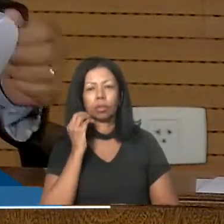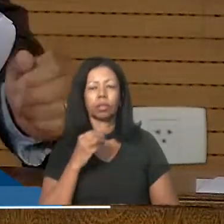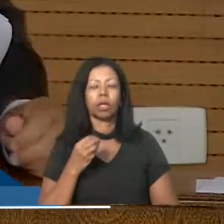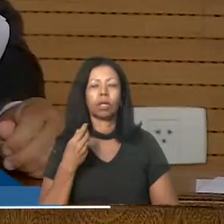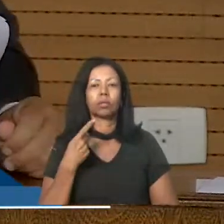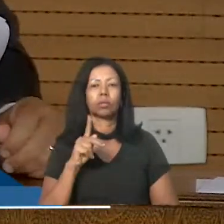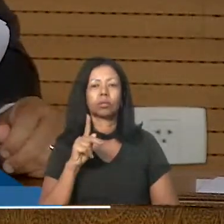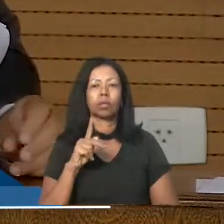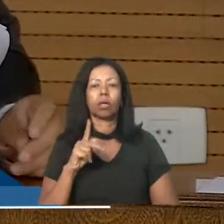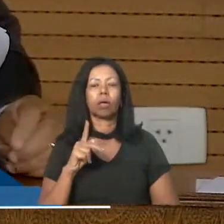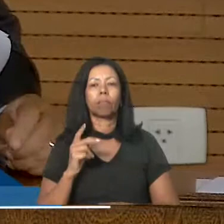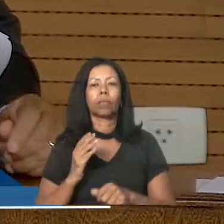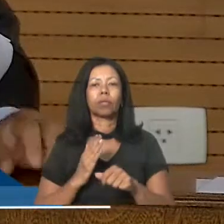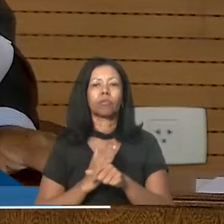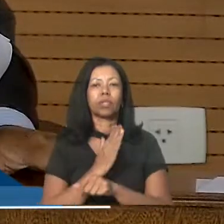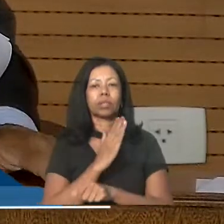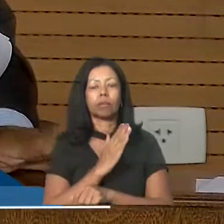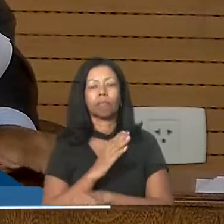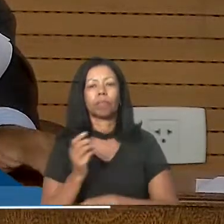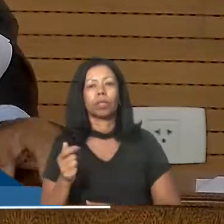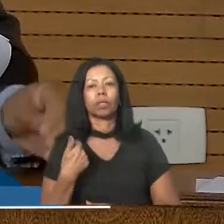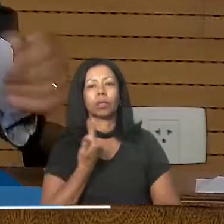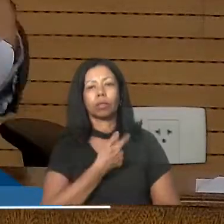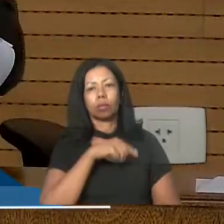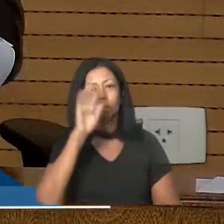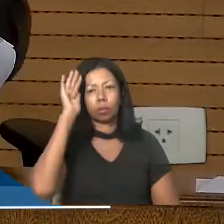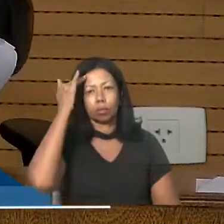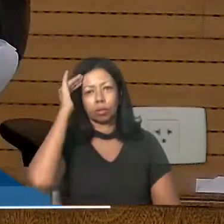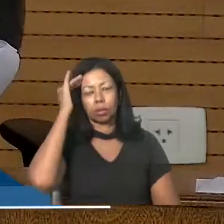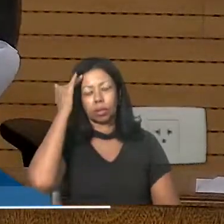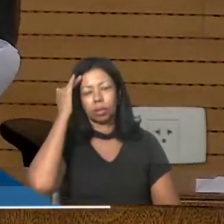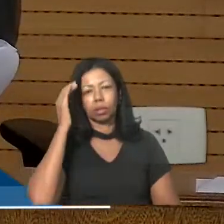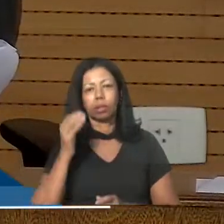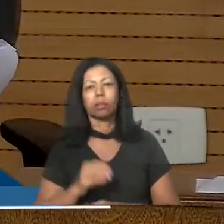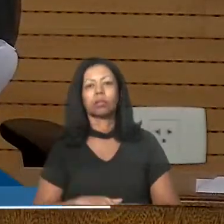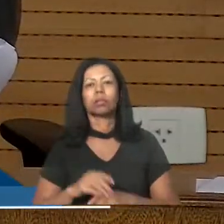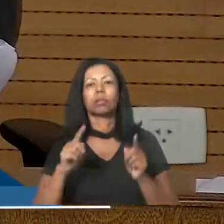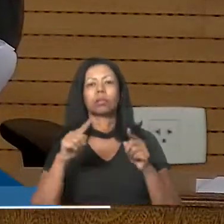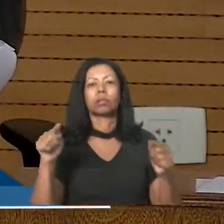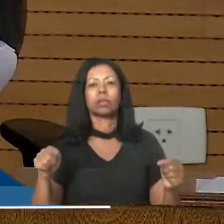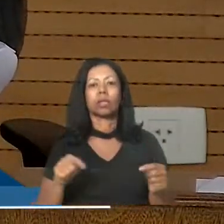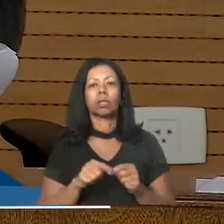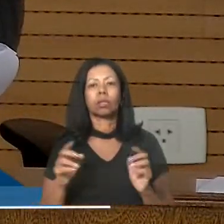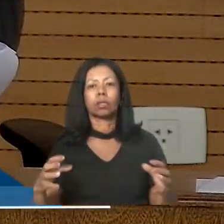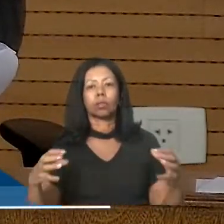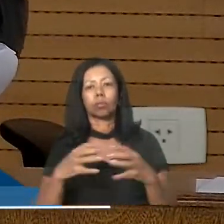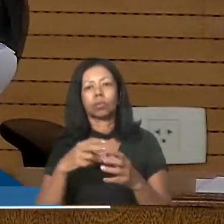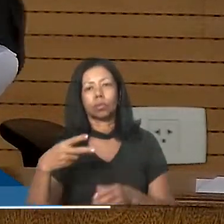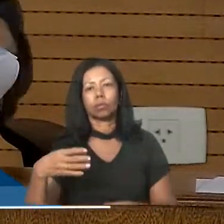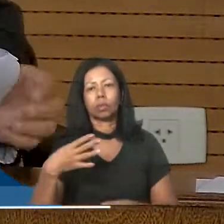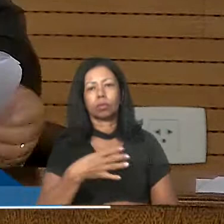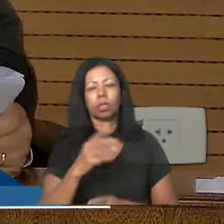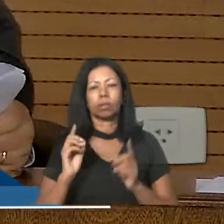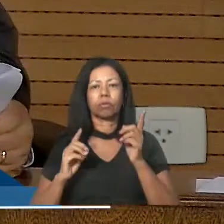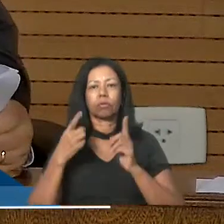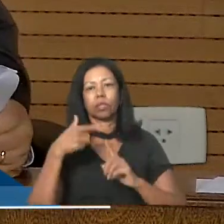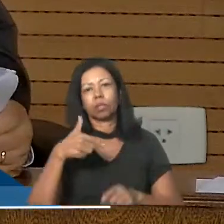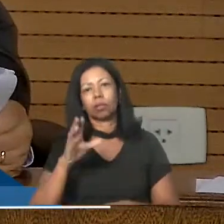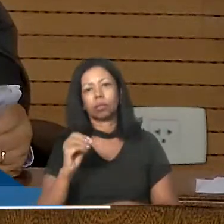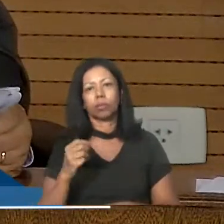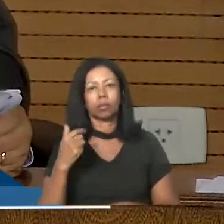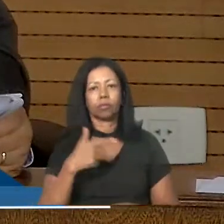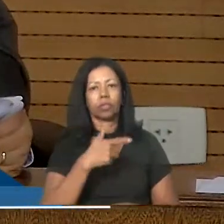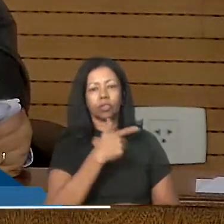conveniência e oportunidade de sua aprovação. Salvo o melhor juízo, esse é o nosso parecer. Sala das Comissões, 24 de fevereiro de